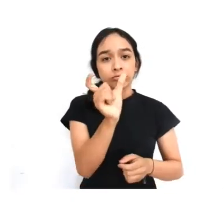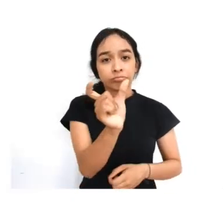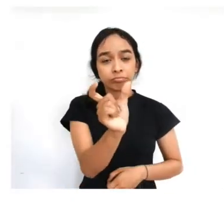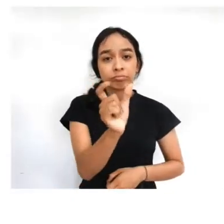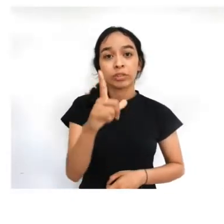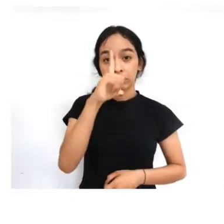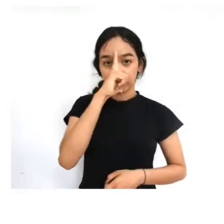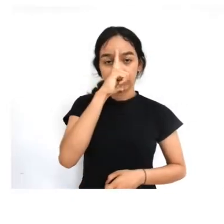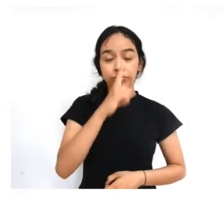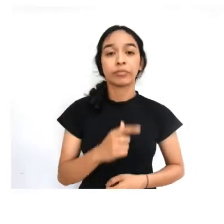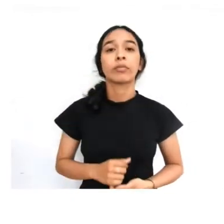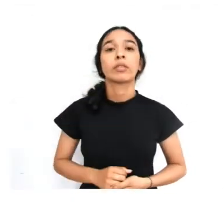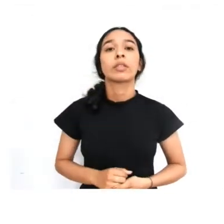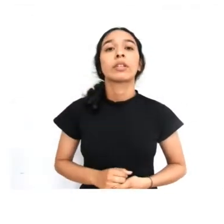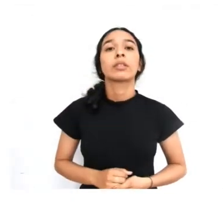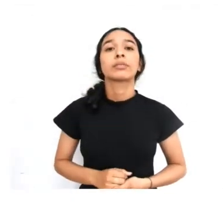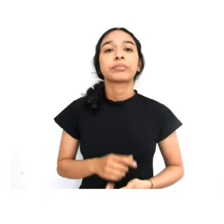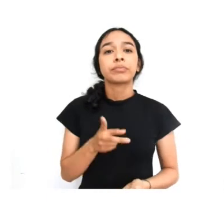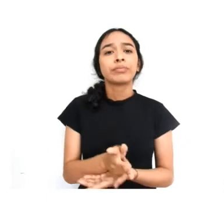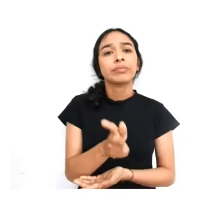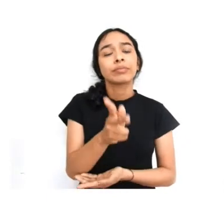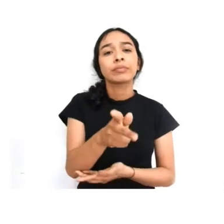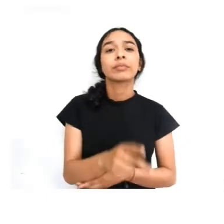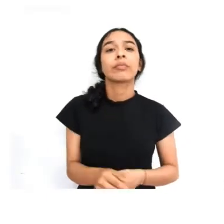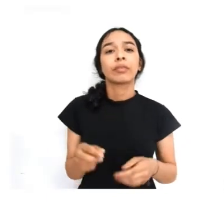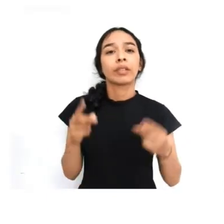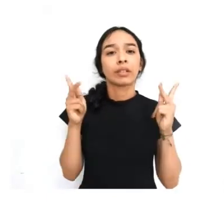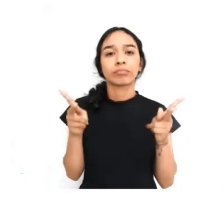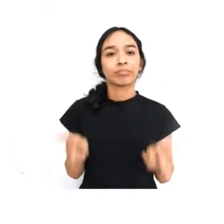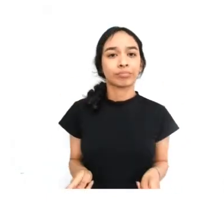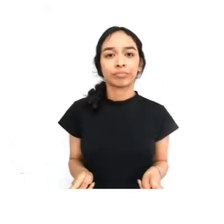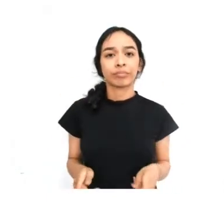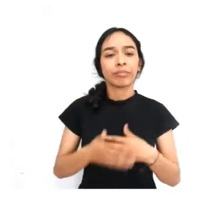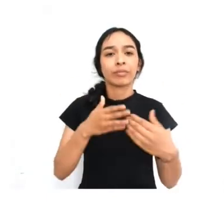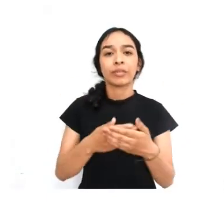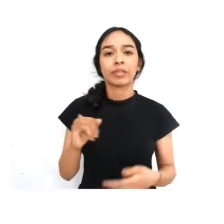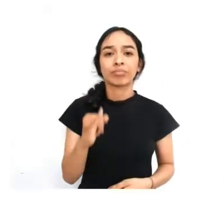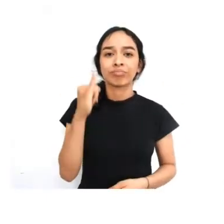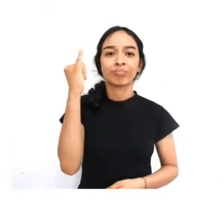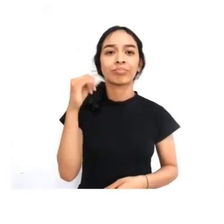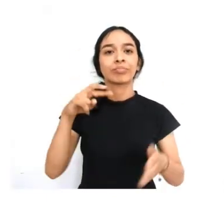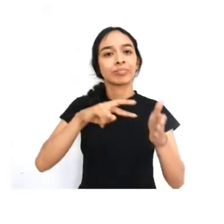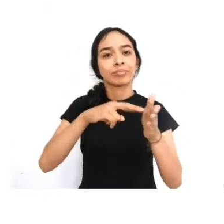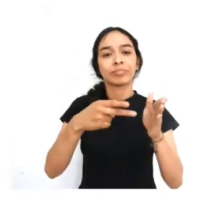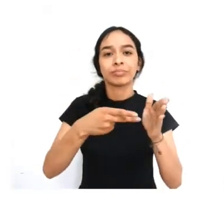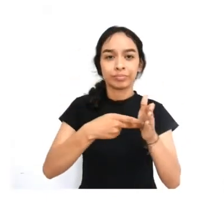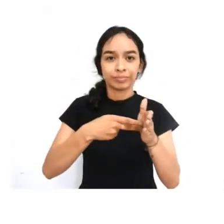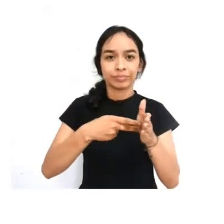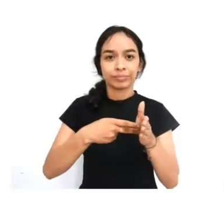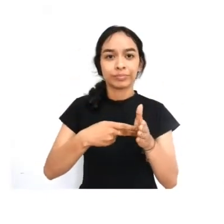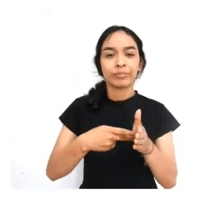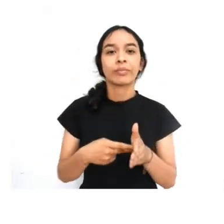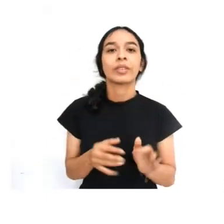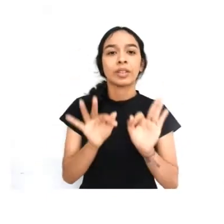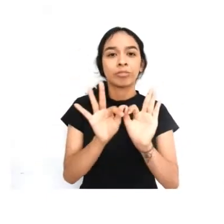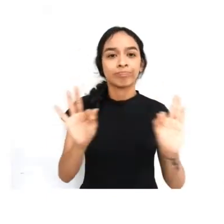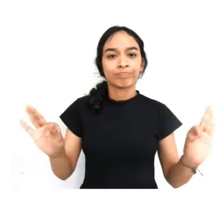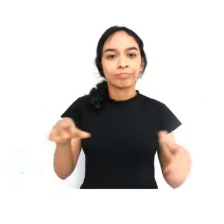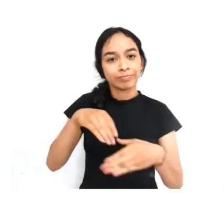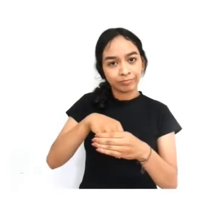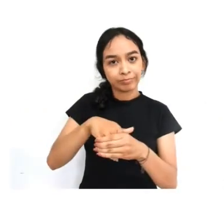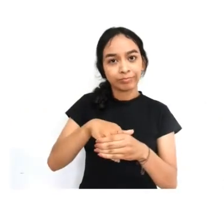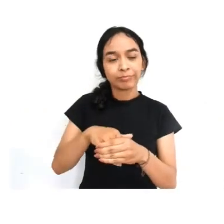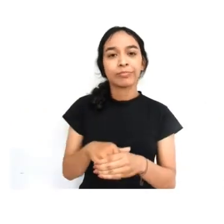em latim vai ser sempre o mesmo, não importa a ordem no interior da frase, desde que